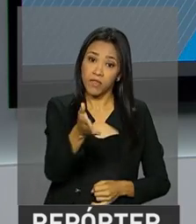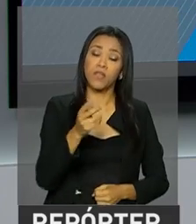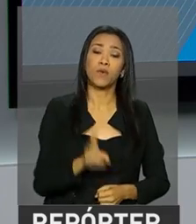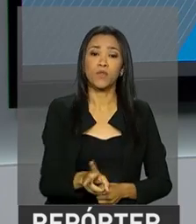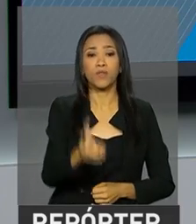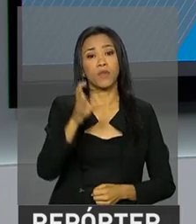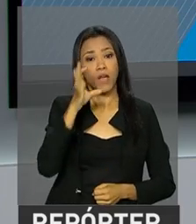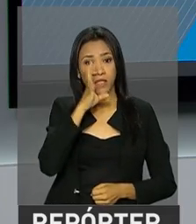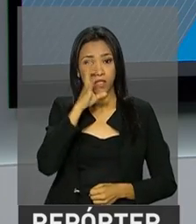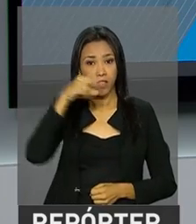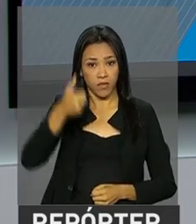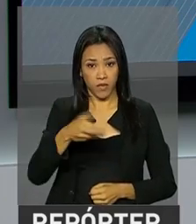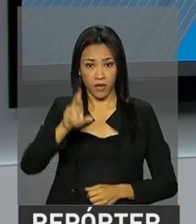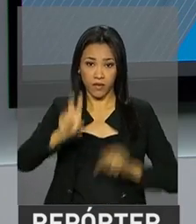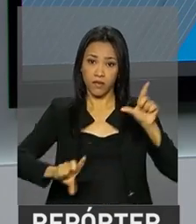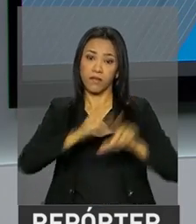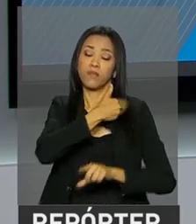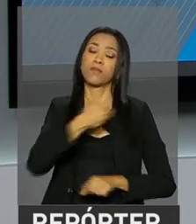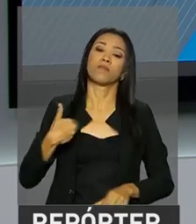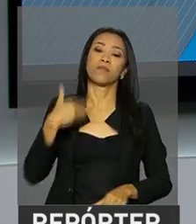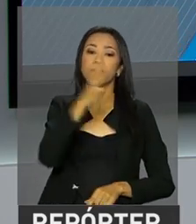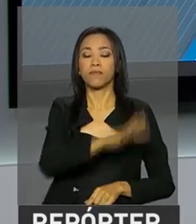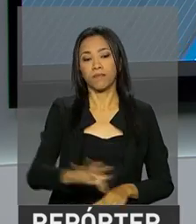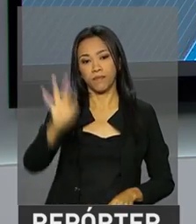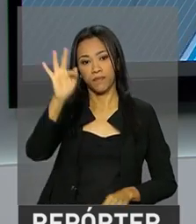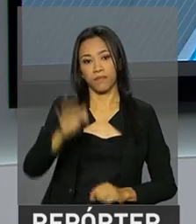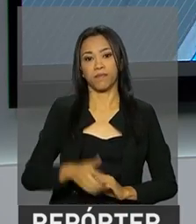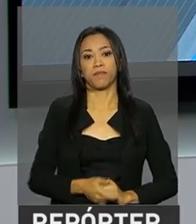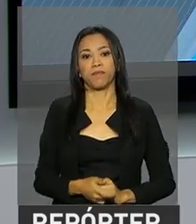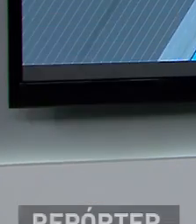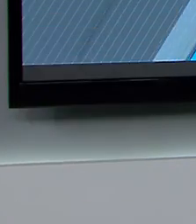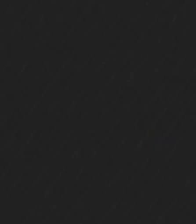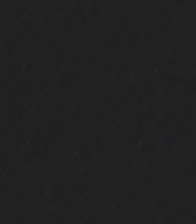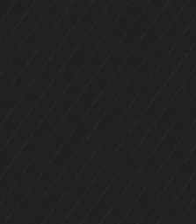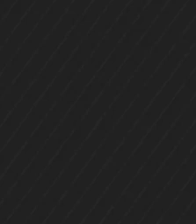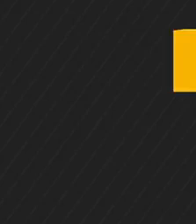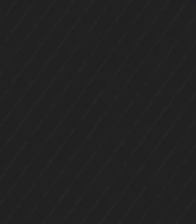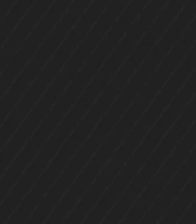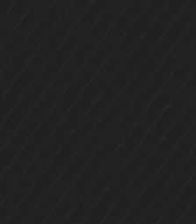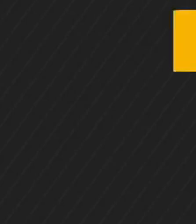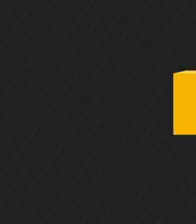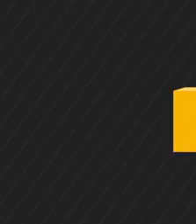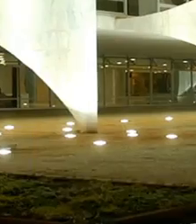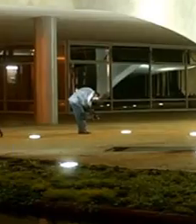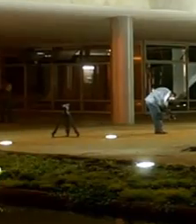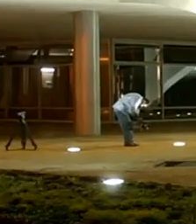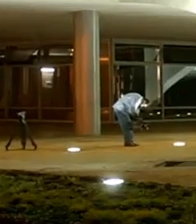e continue com a gente aqui na NBR, a TV do Governo Federal. We'll be right back.